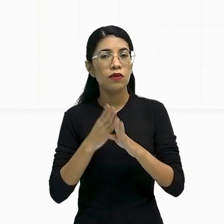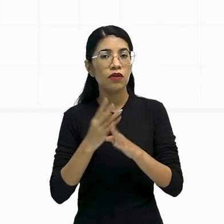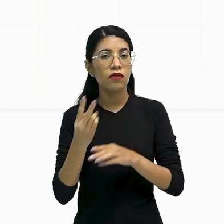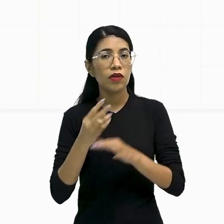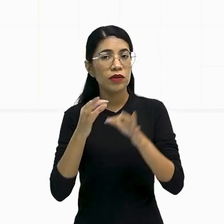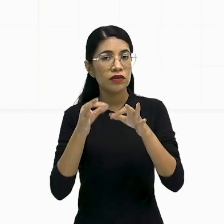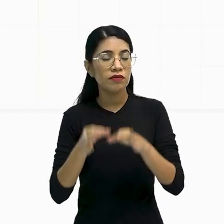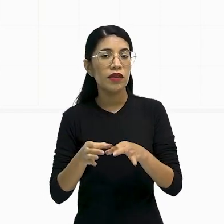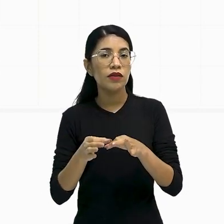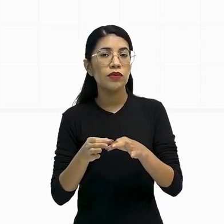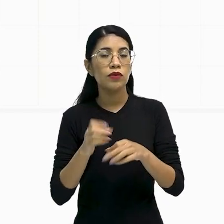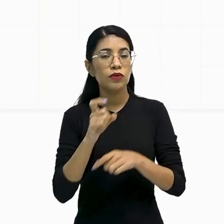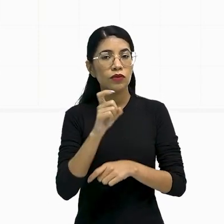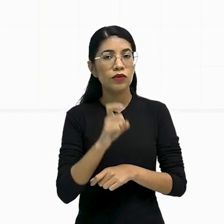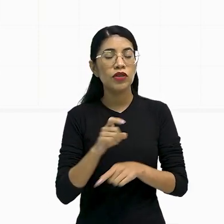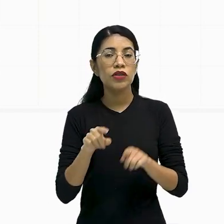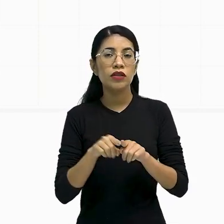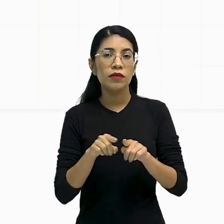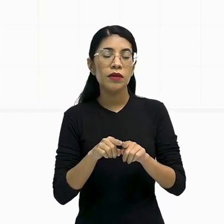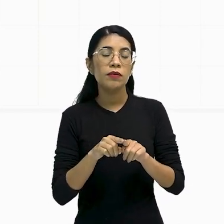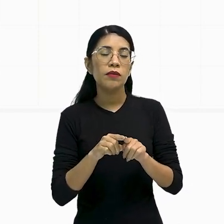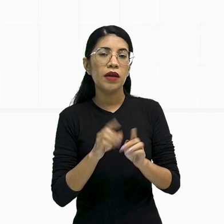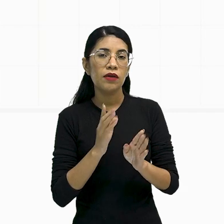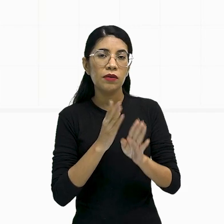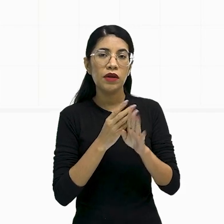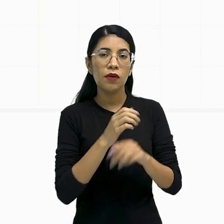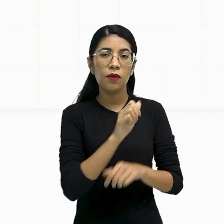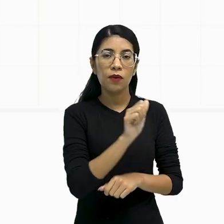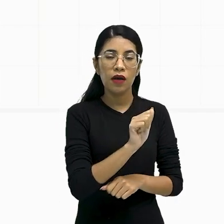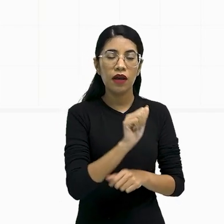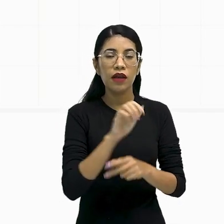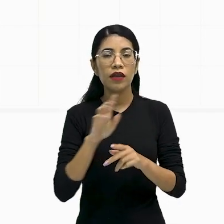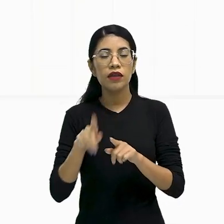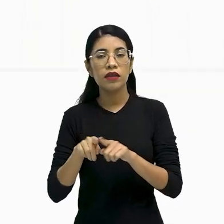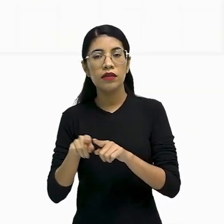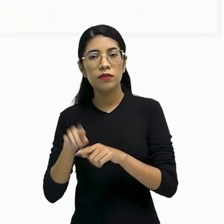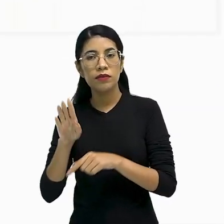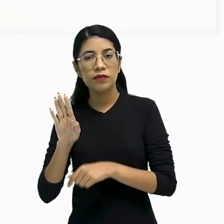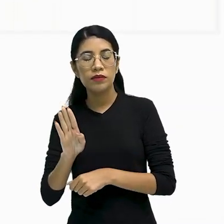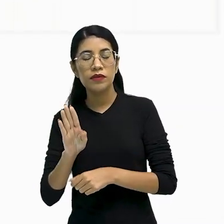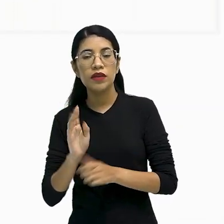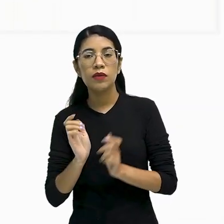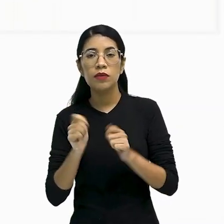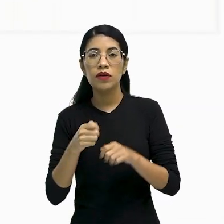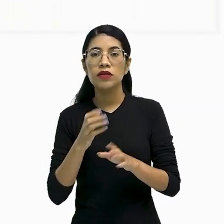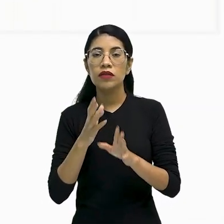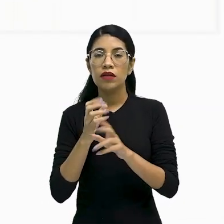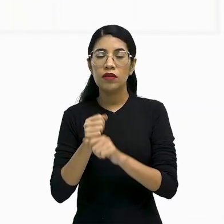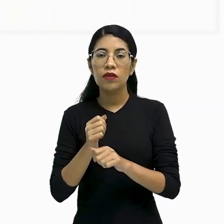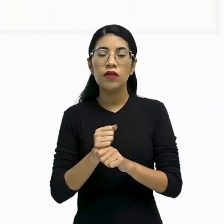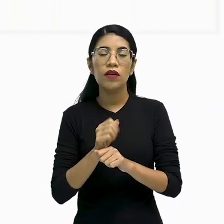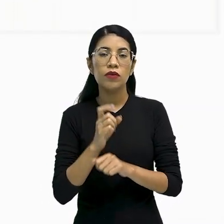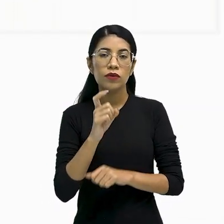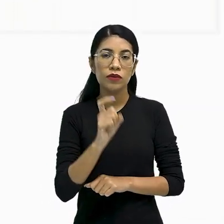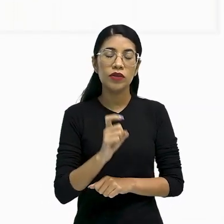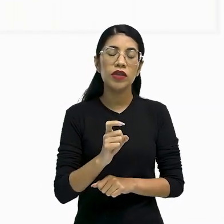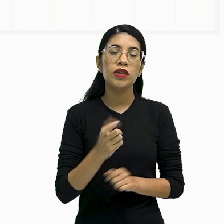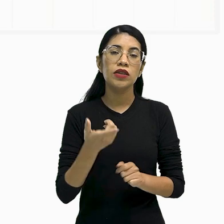o ângulo B também. Ok? Então, para a gente encontrar esse valor de x, vamos novamente recorrer